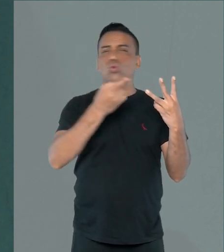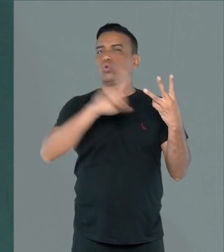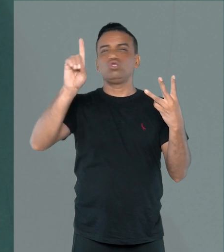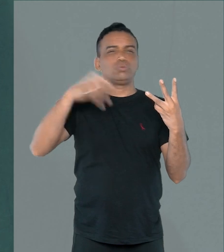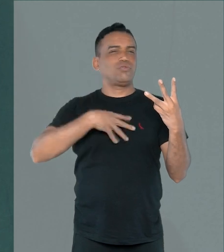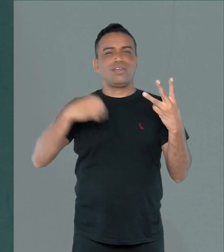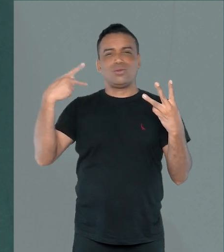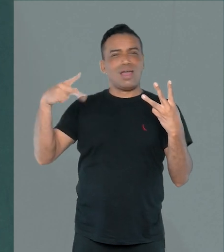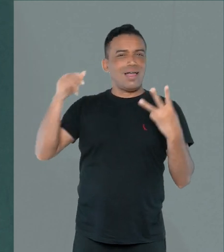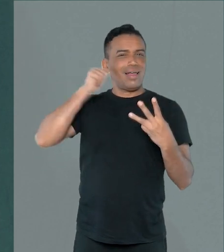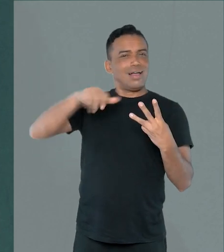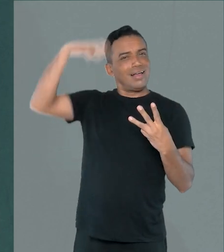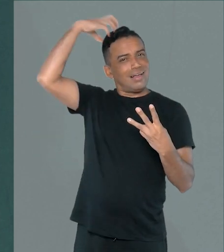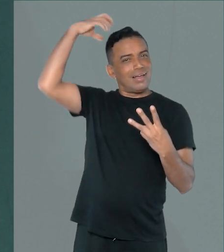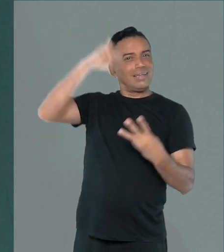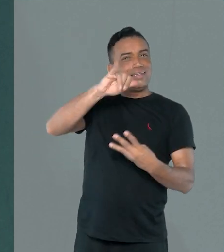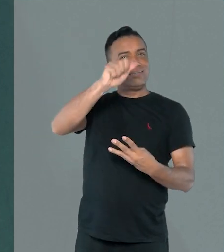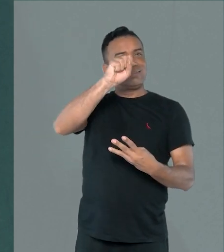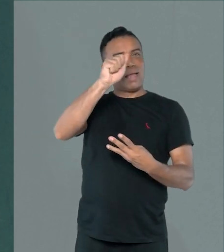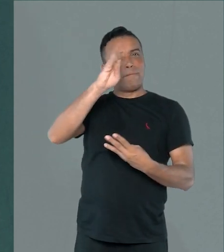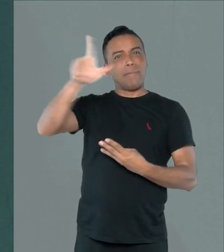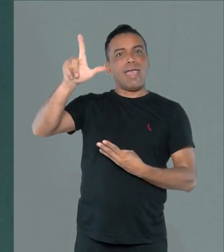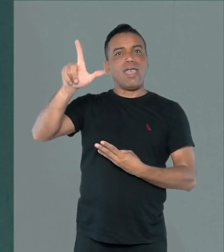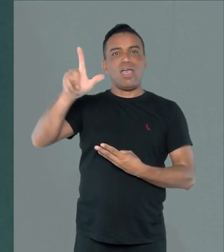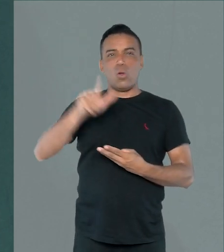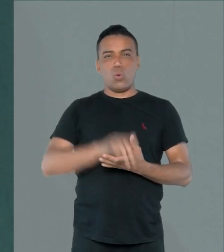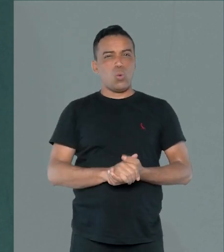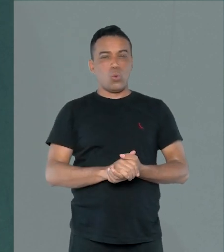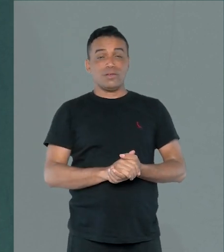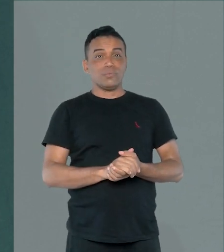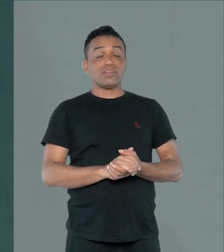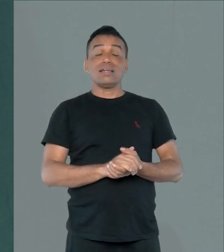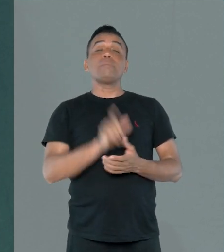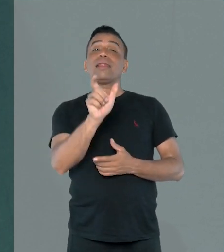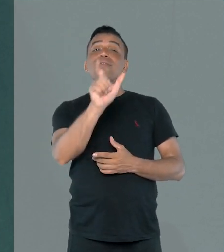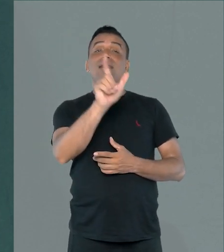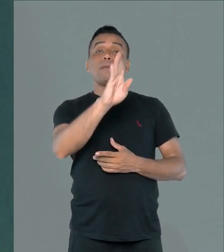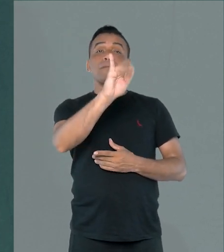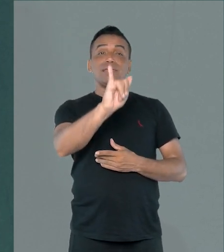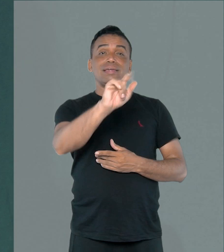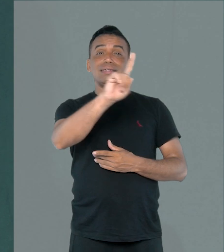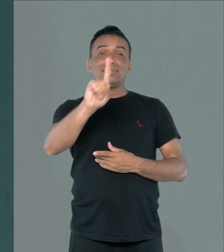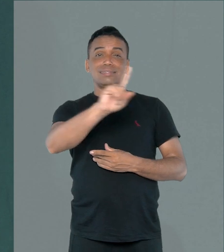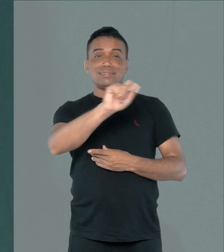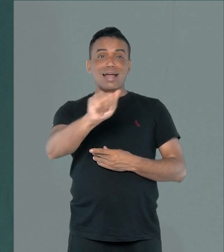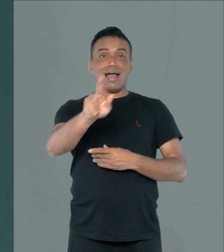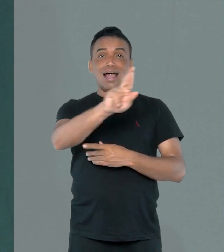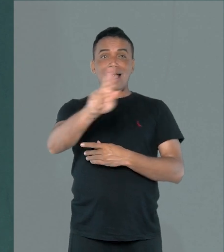tal, era considerado bizarro. Bizarro em francês tem um sentido que